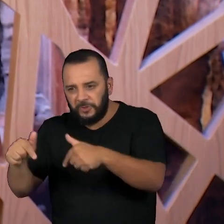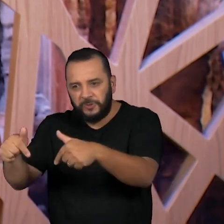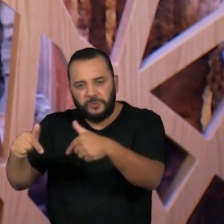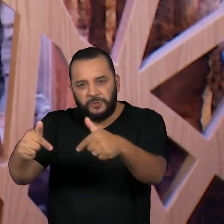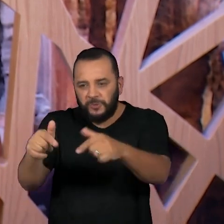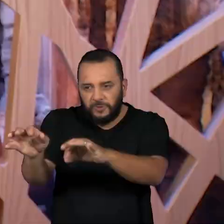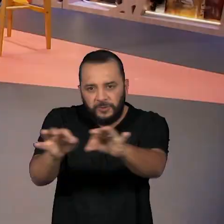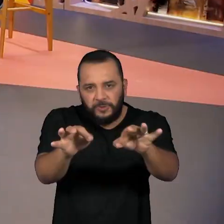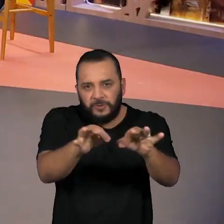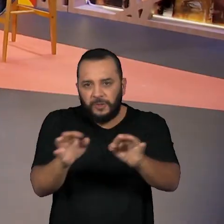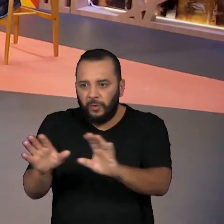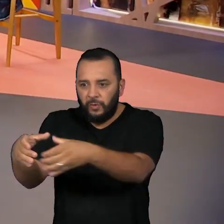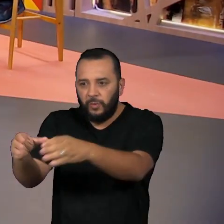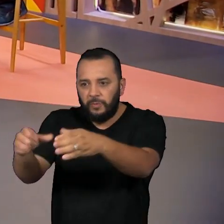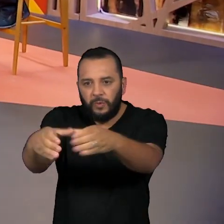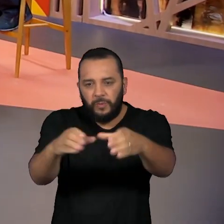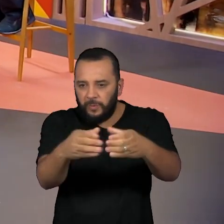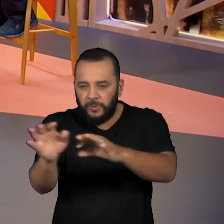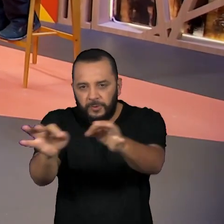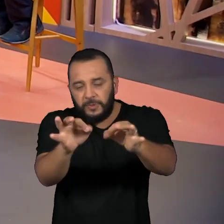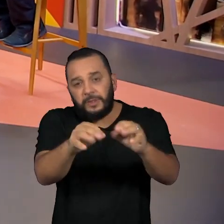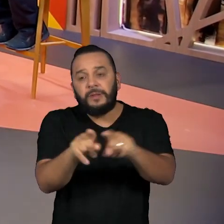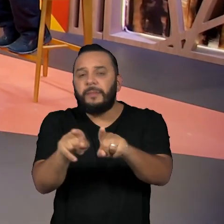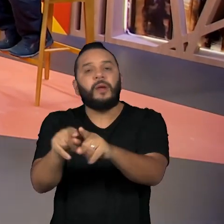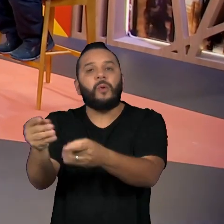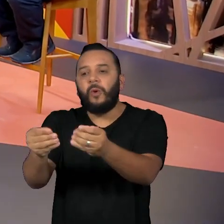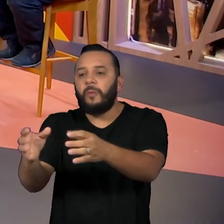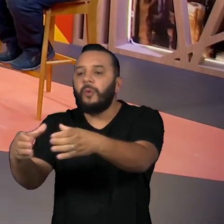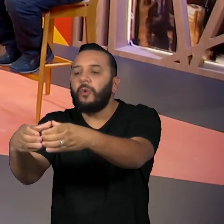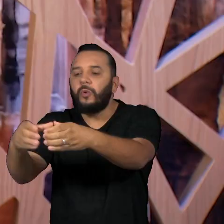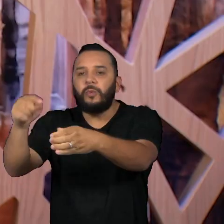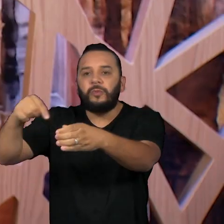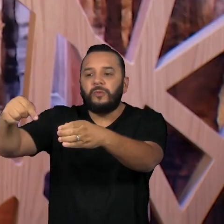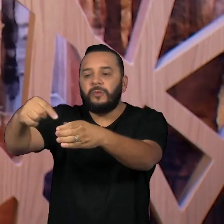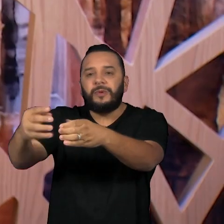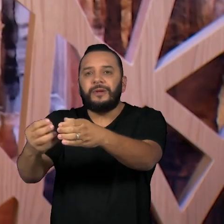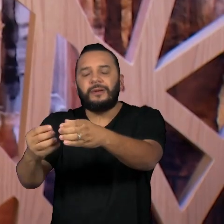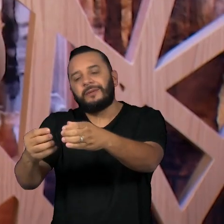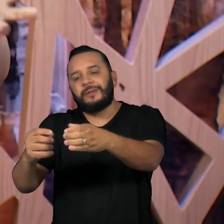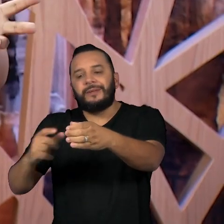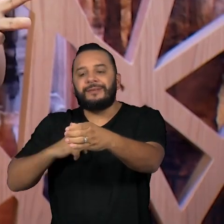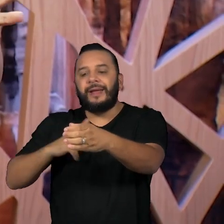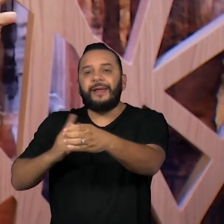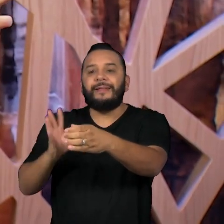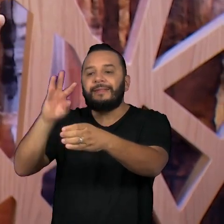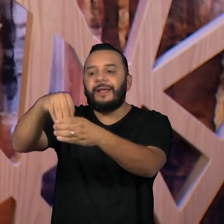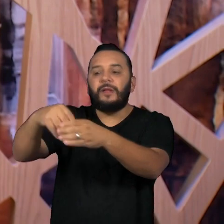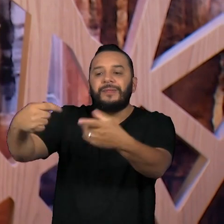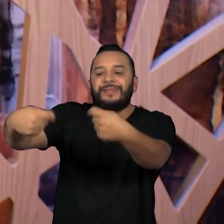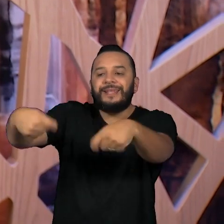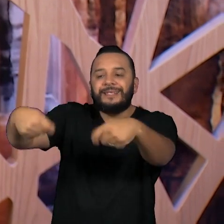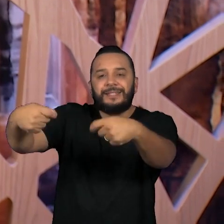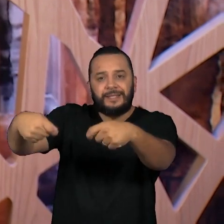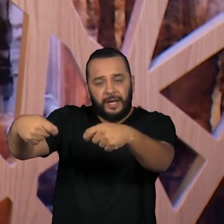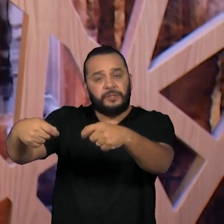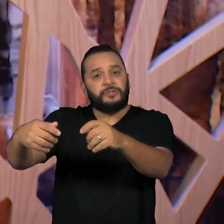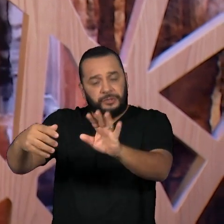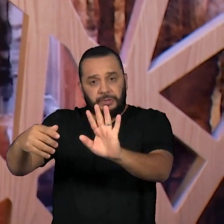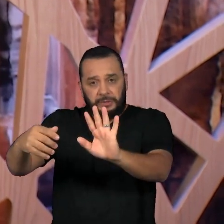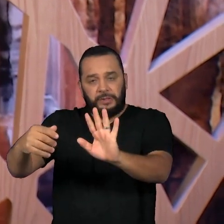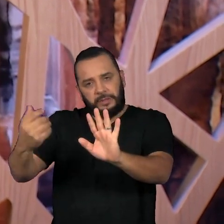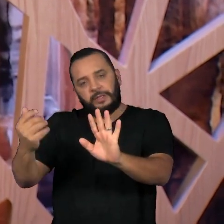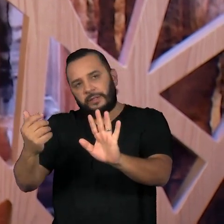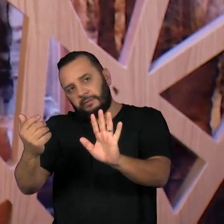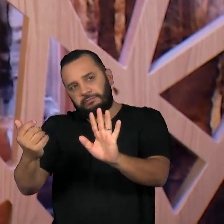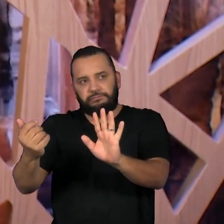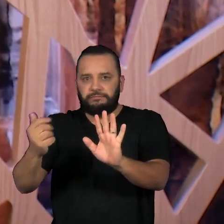desses coletivos e também como esses coletivos também produzem demandas que interferem no Estado, como, por exemplo, a gente